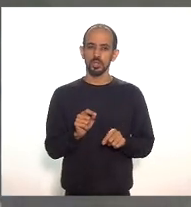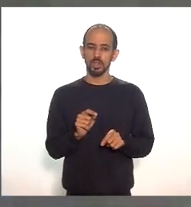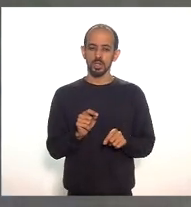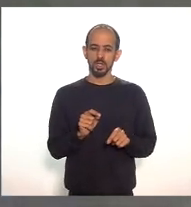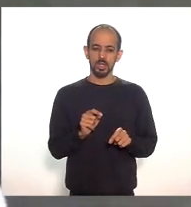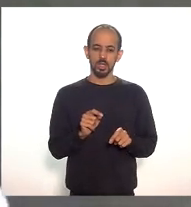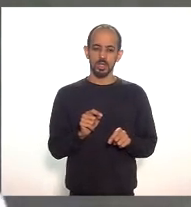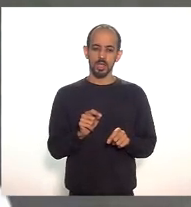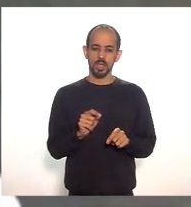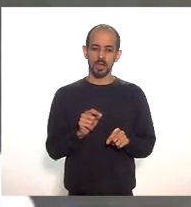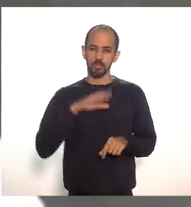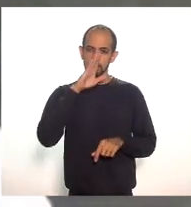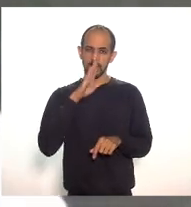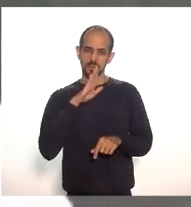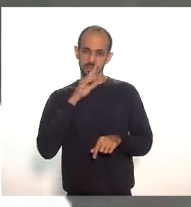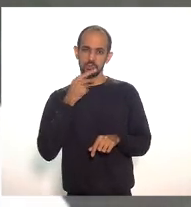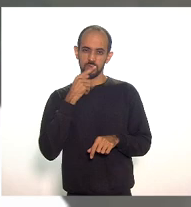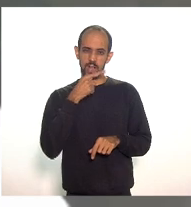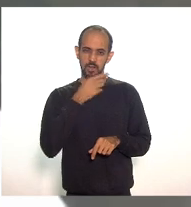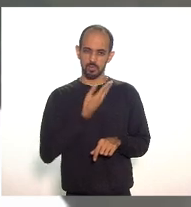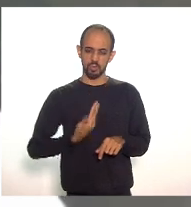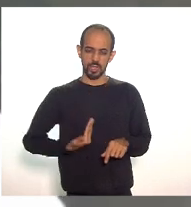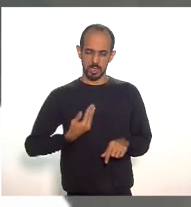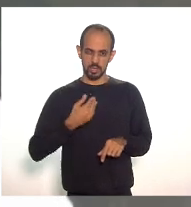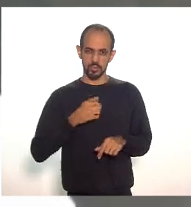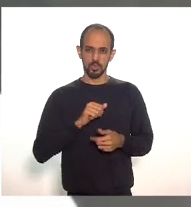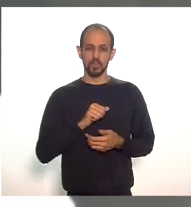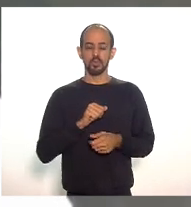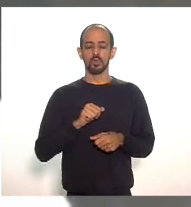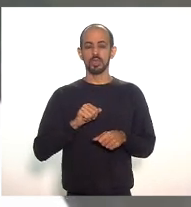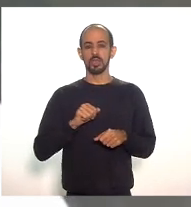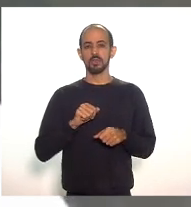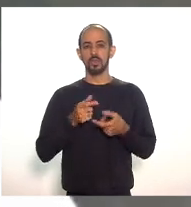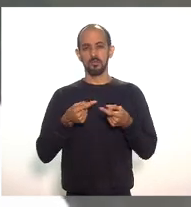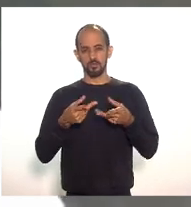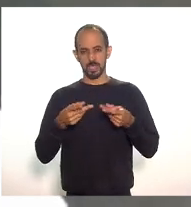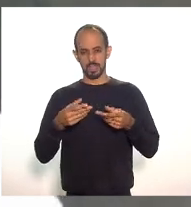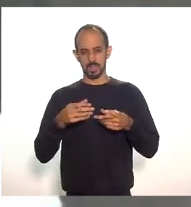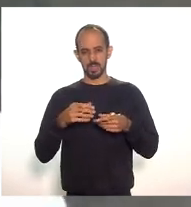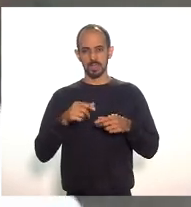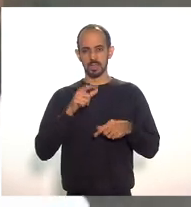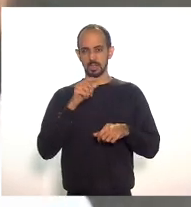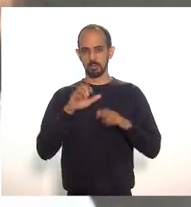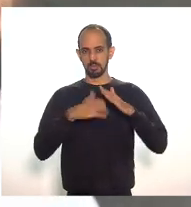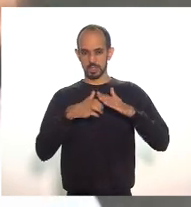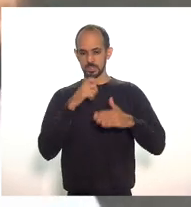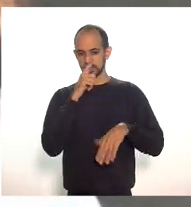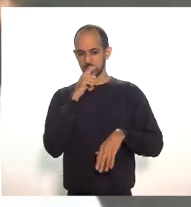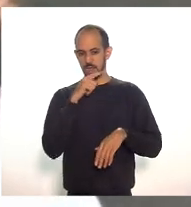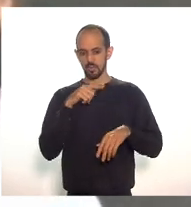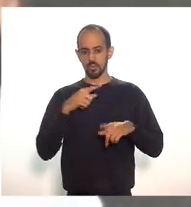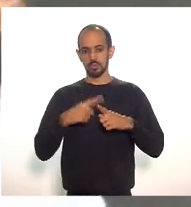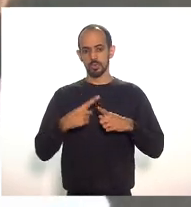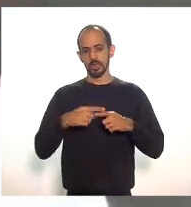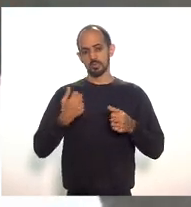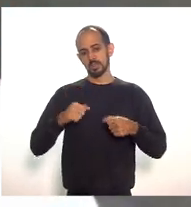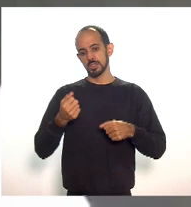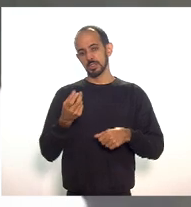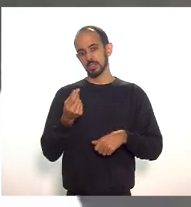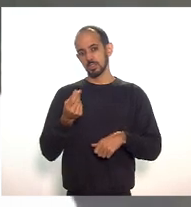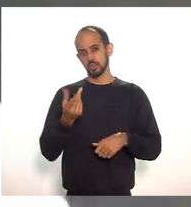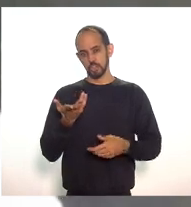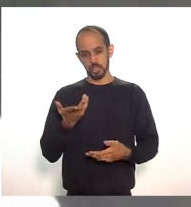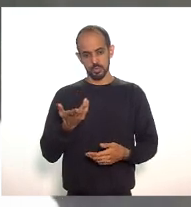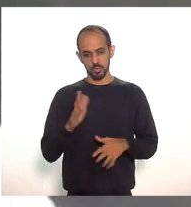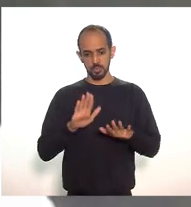união Alega necessidade de privatização da Cedae a necessidade de se vai desse dinheiro né que vai vir a